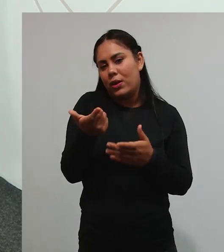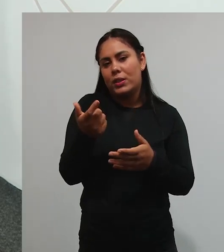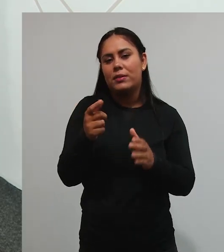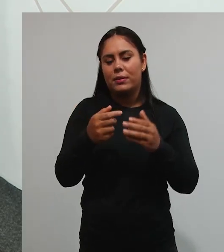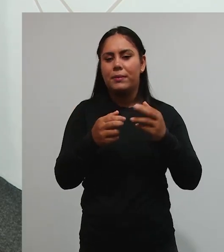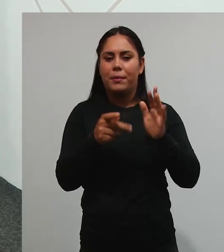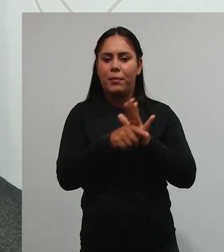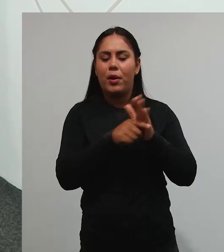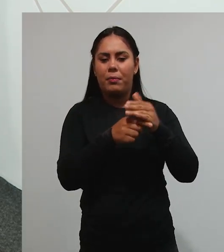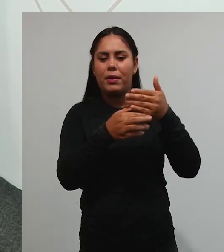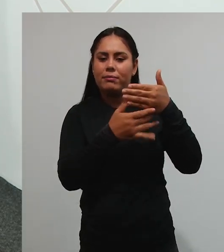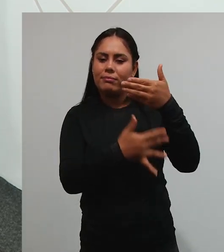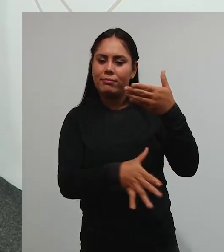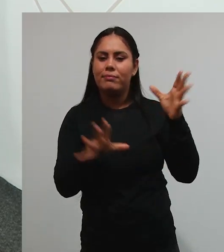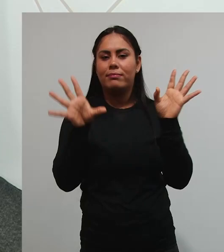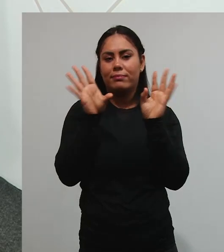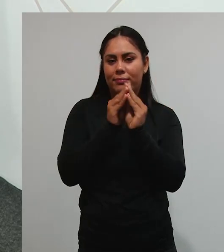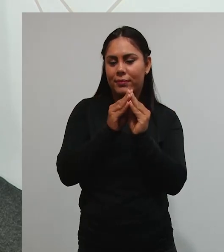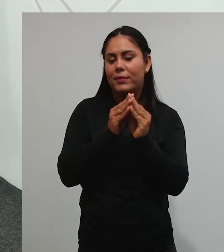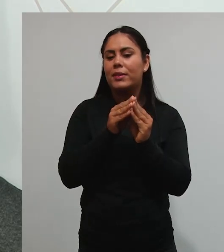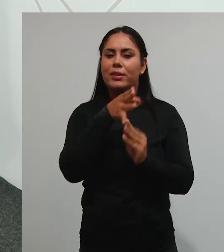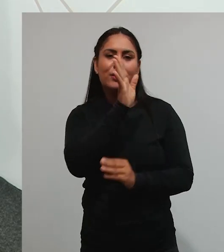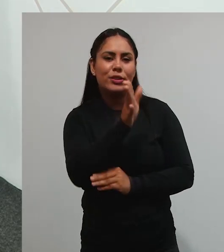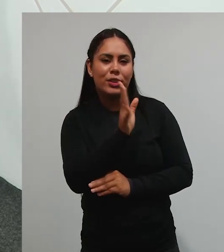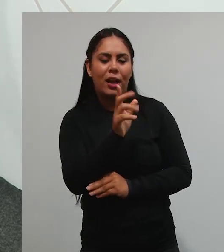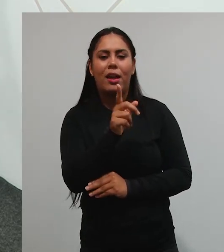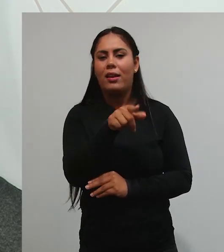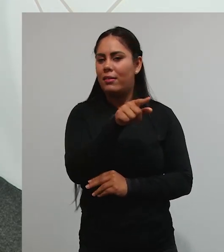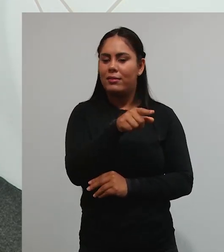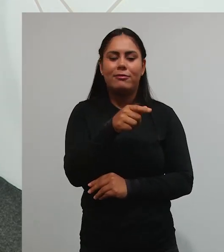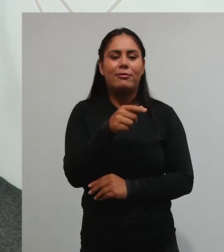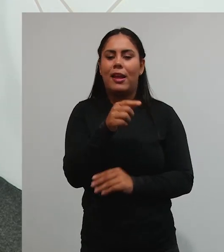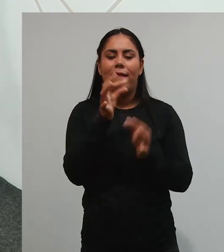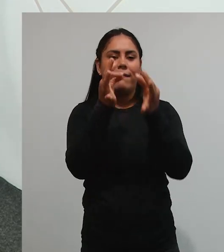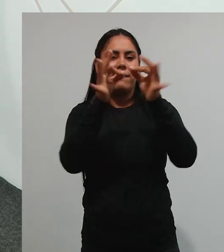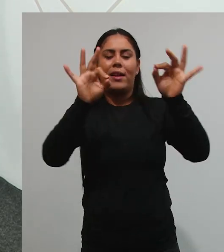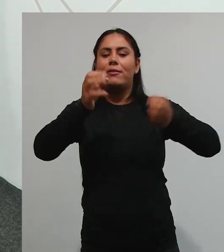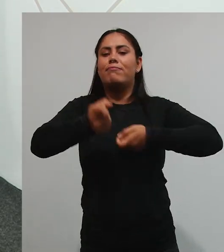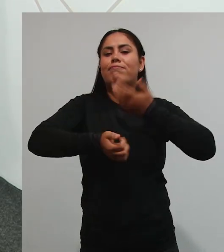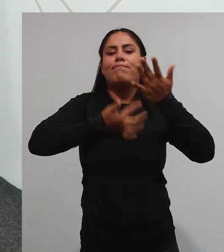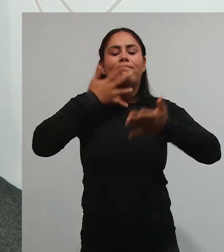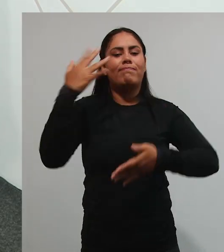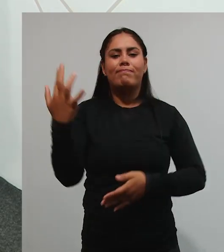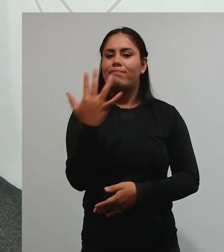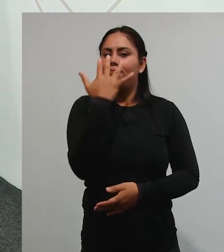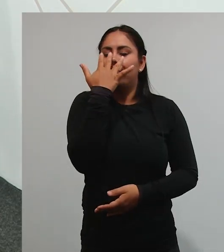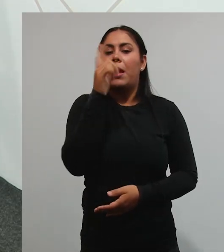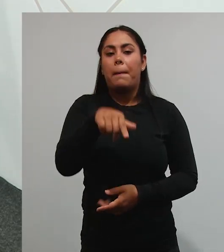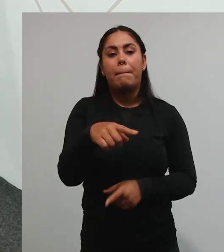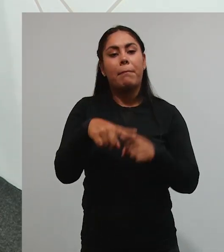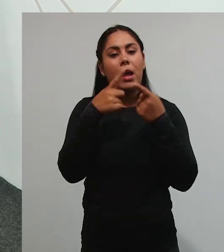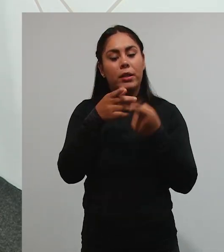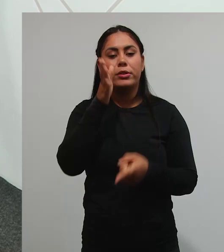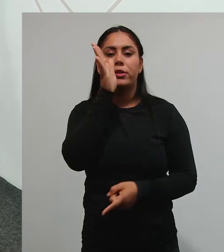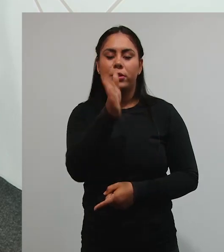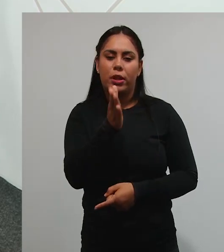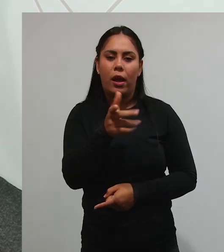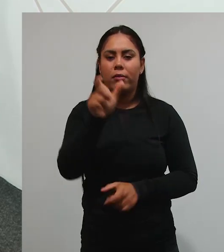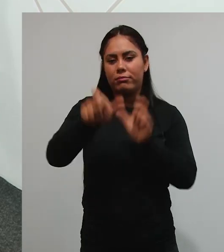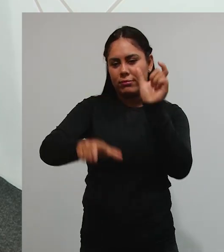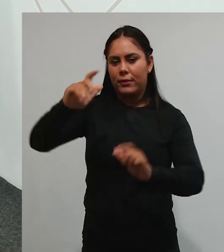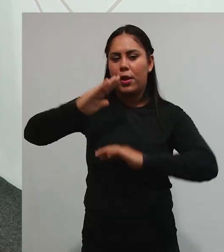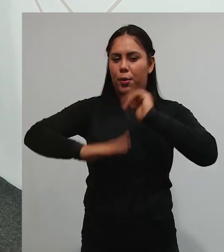nossas considerações provisórias, porque já, né, sua fala já é inspiradora. Mas, considerando que nós temos